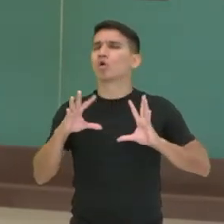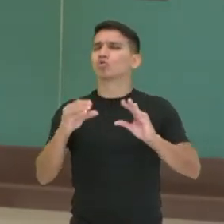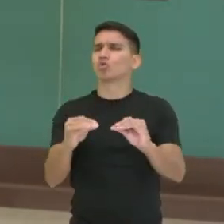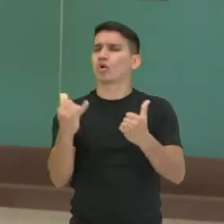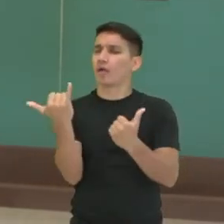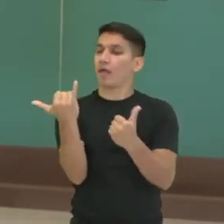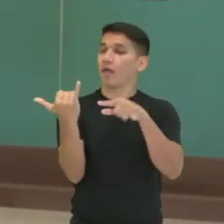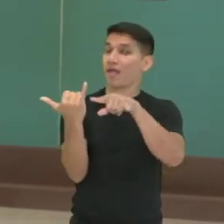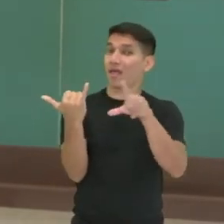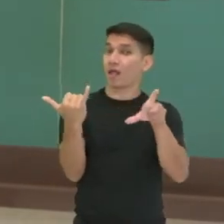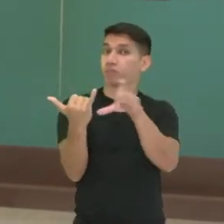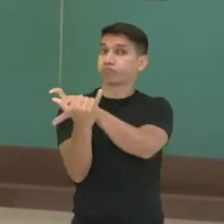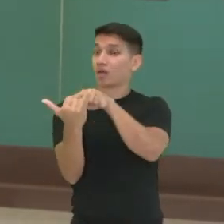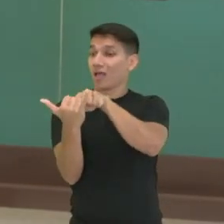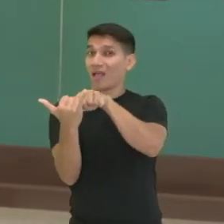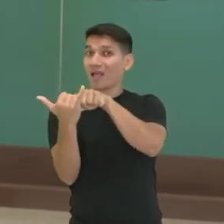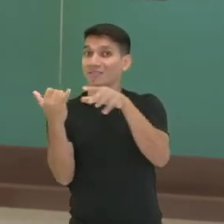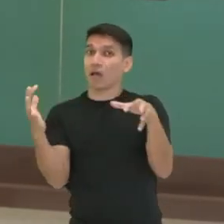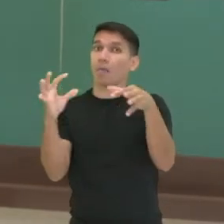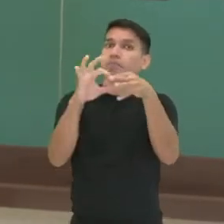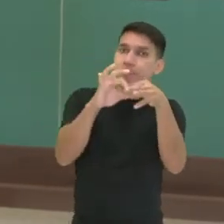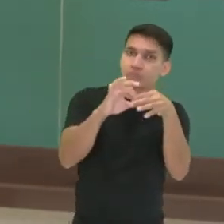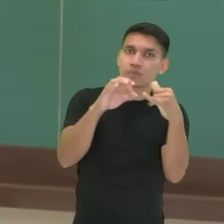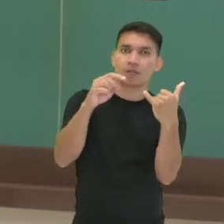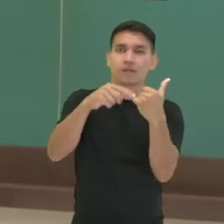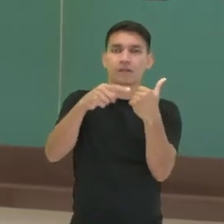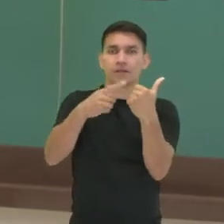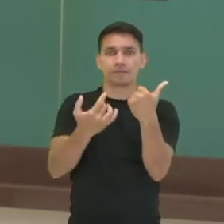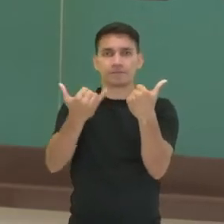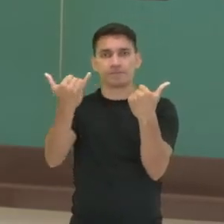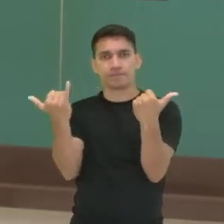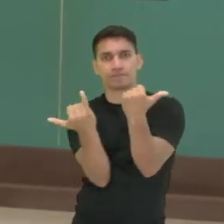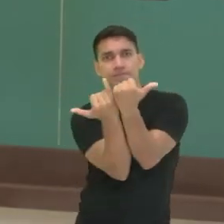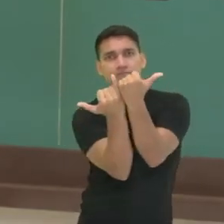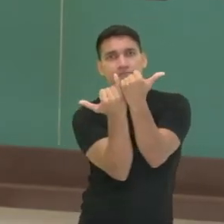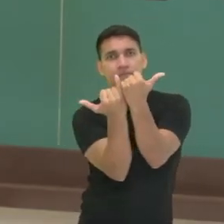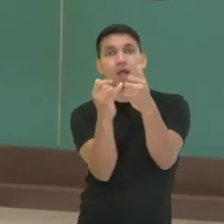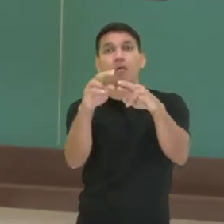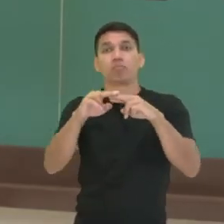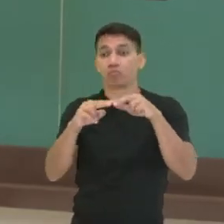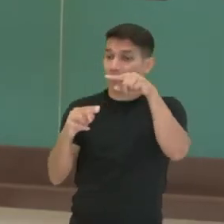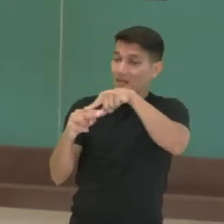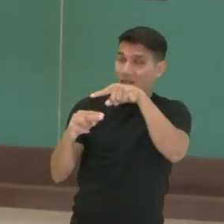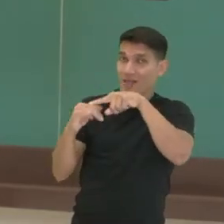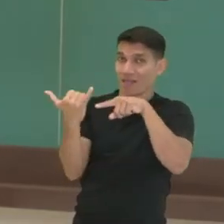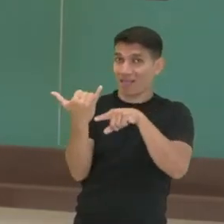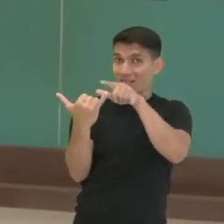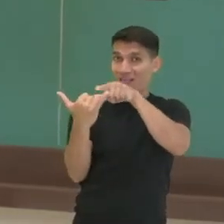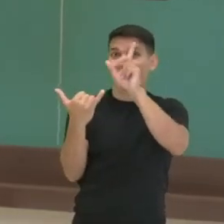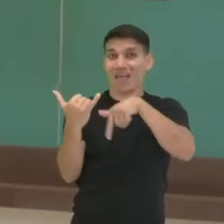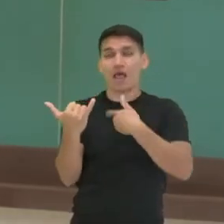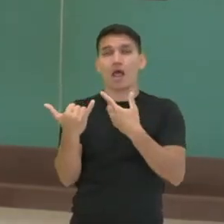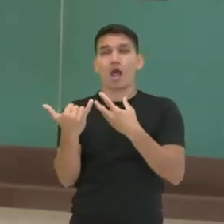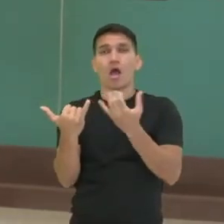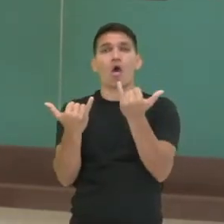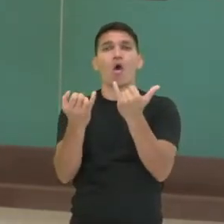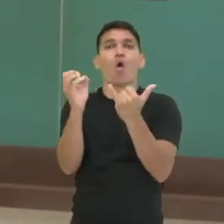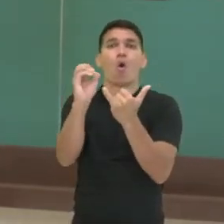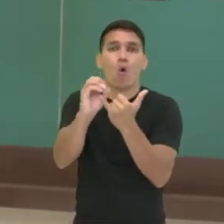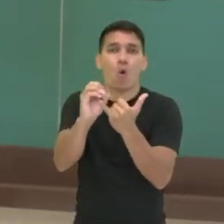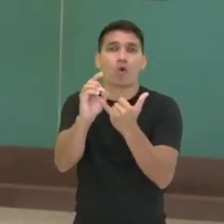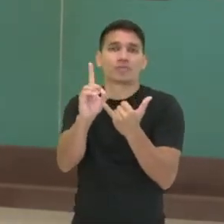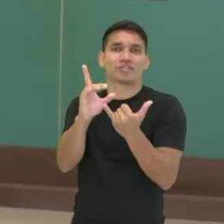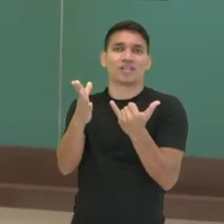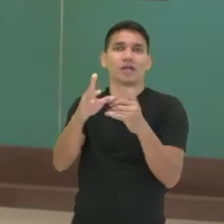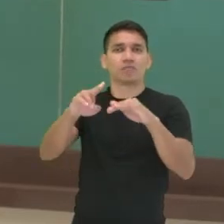oração, ela é subordinada à primeira. E ela tem a função do quê? De objeto direto, do verbo da primeira oração